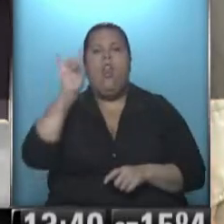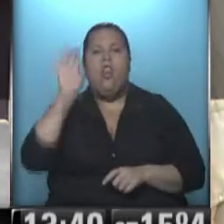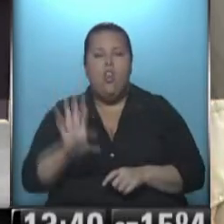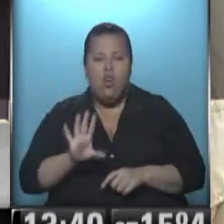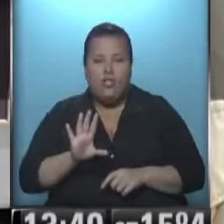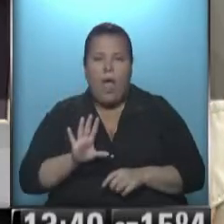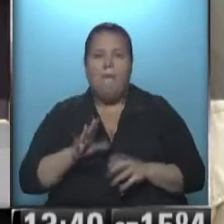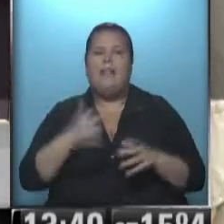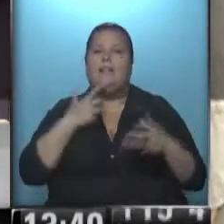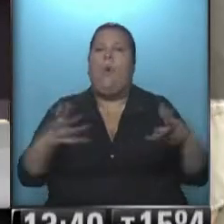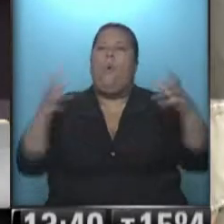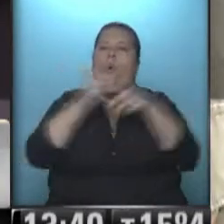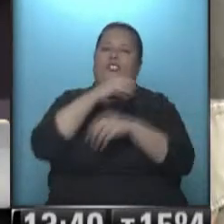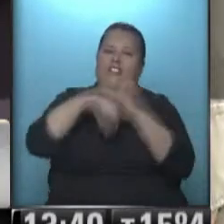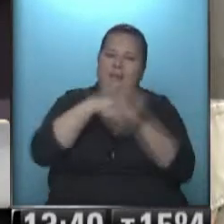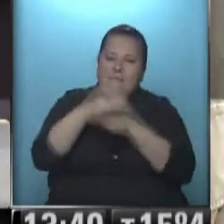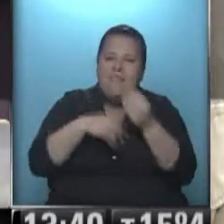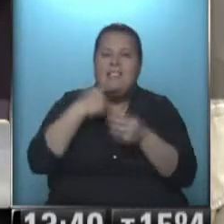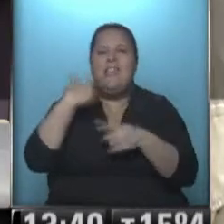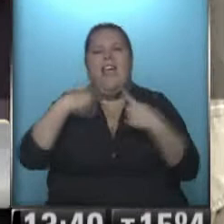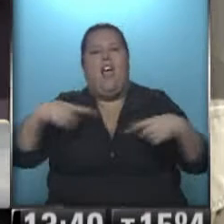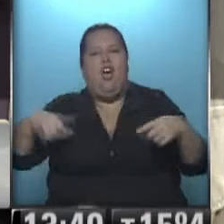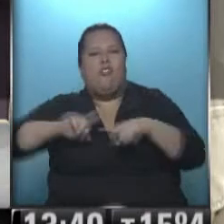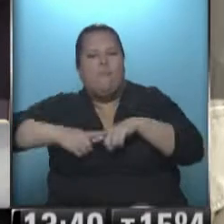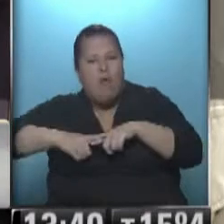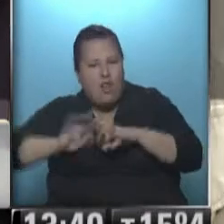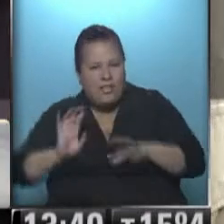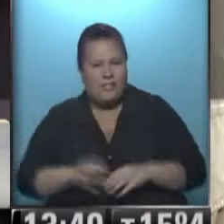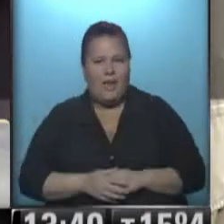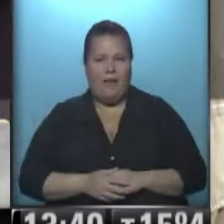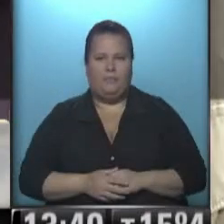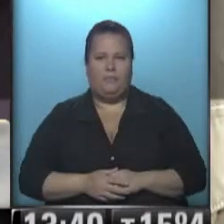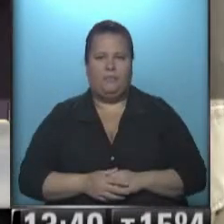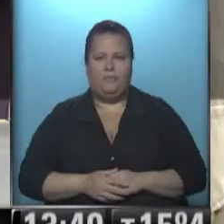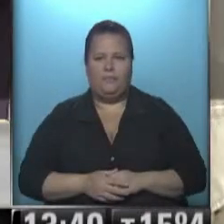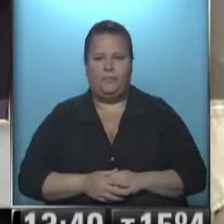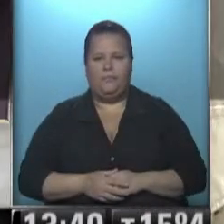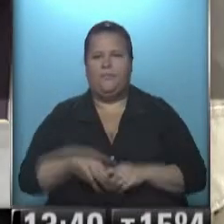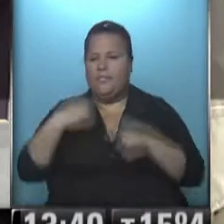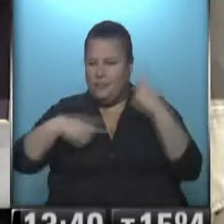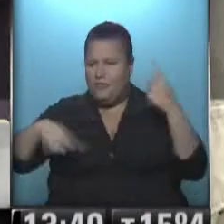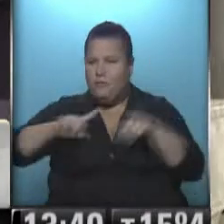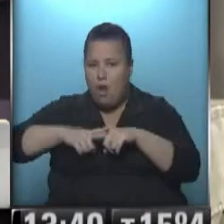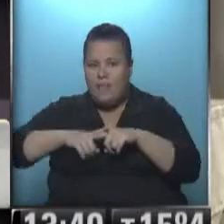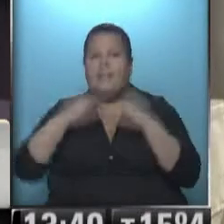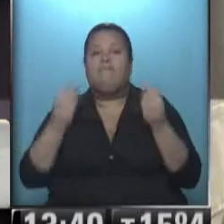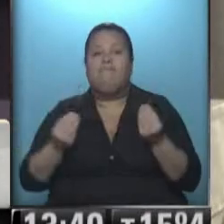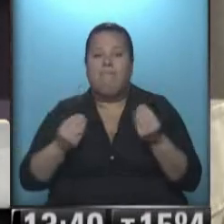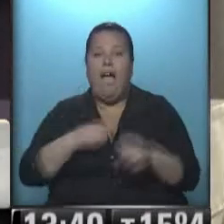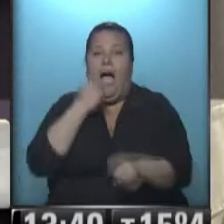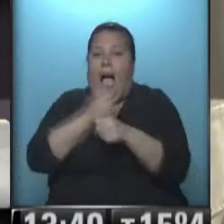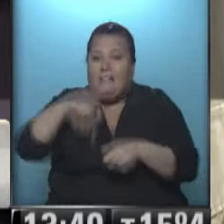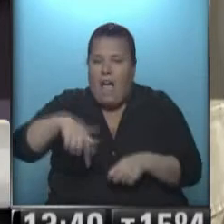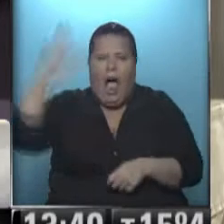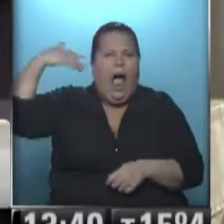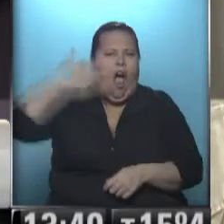Não apenas políticas de transferência de renda, como a mais famosa Bolsa Família, mas uma série de outras políticas que até então nenhum